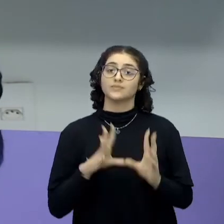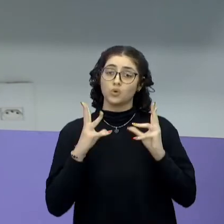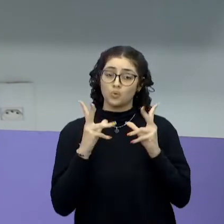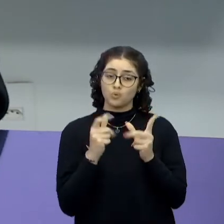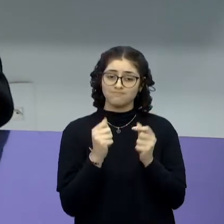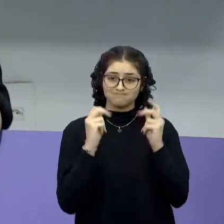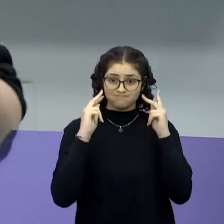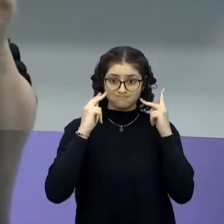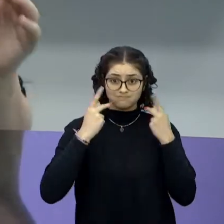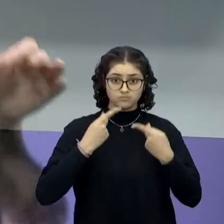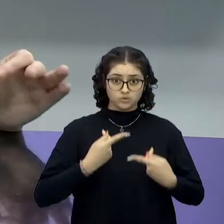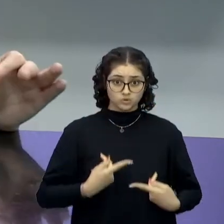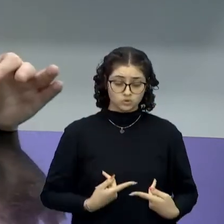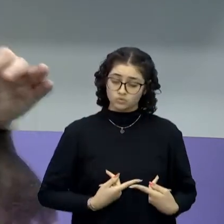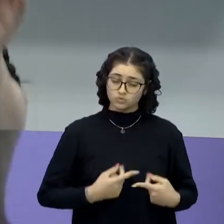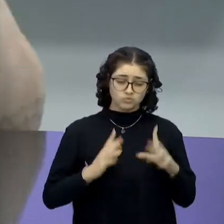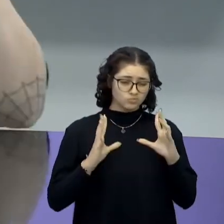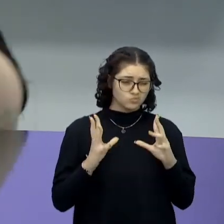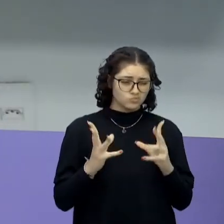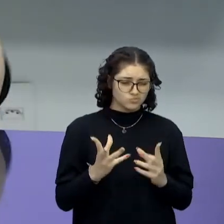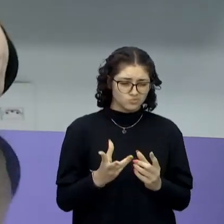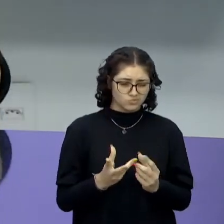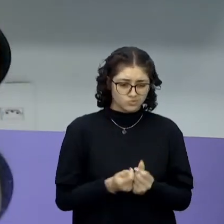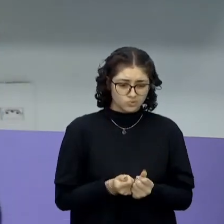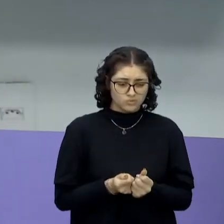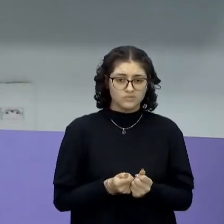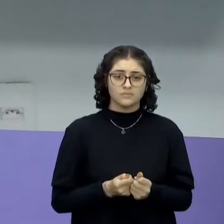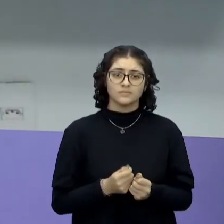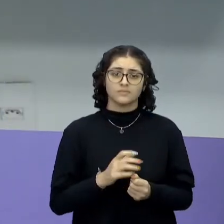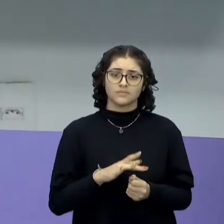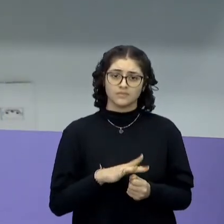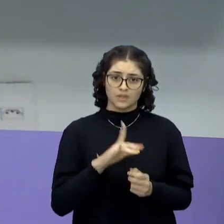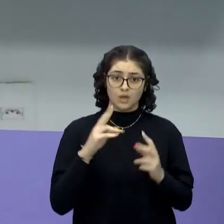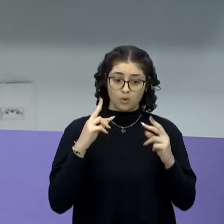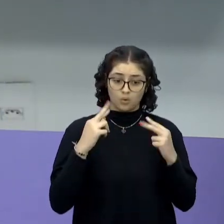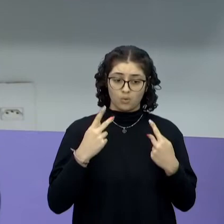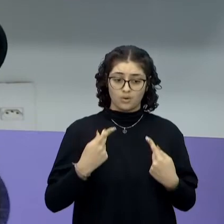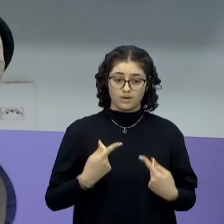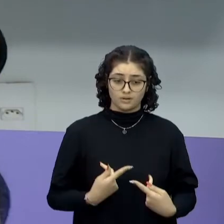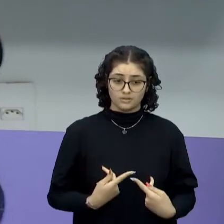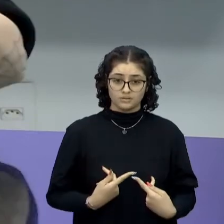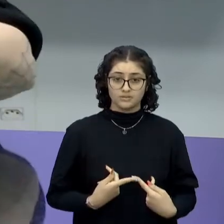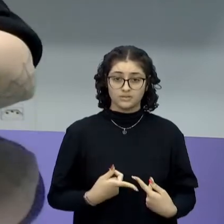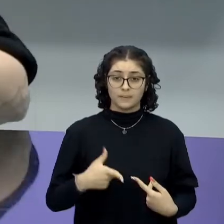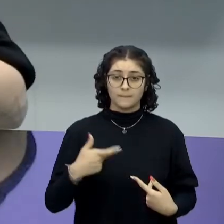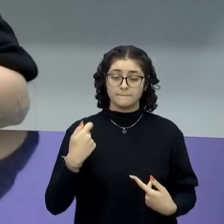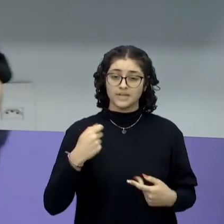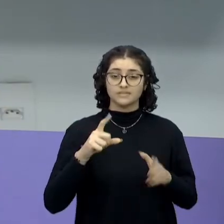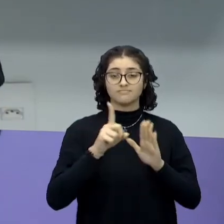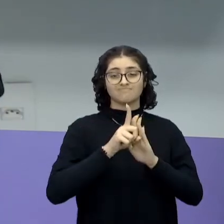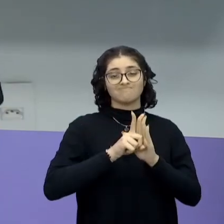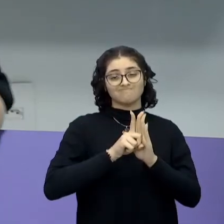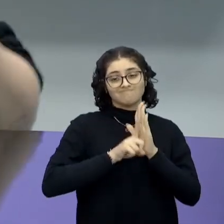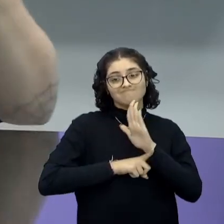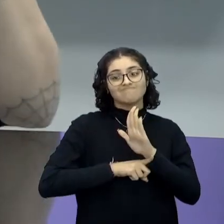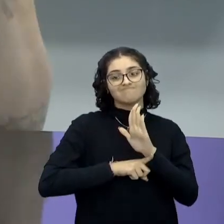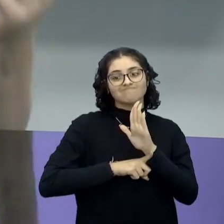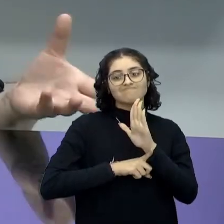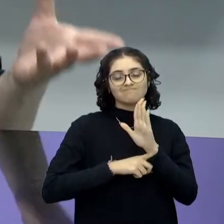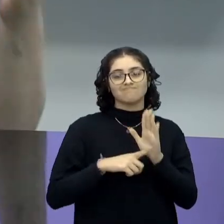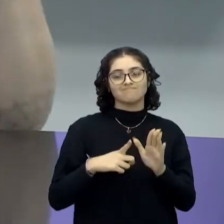humanos, sem distinção, pelo fato de serem humanos, têm o direito, devem se beneficiar